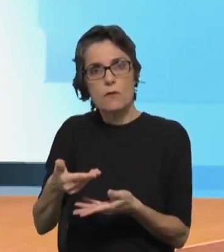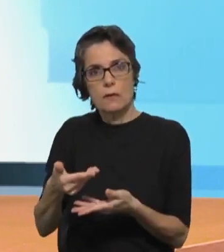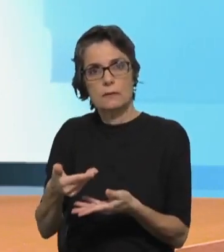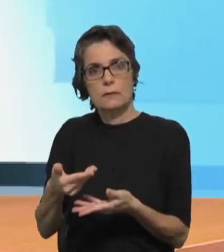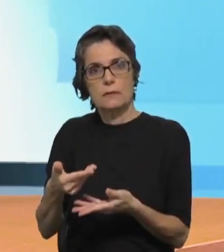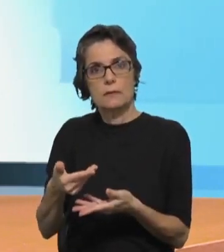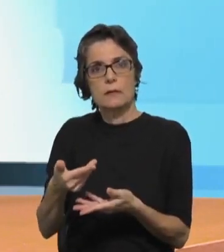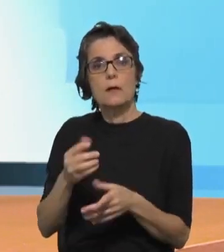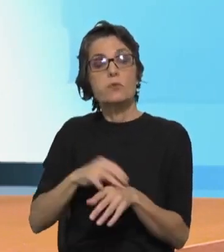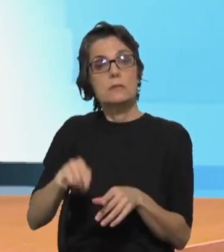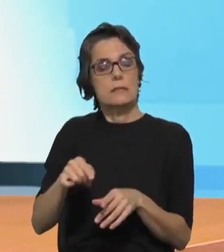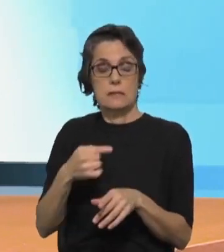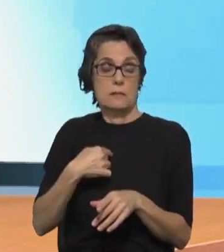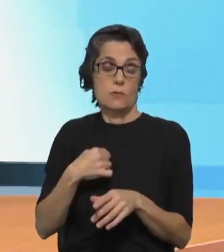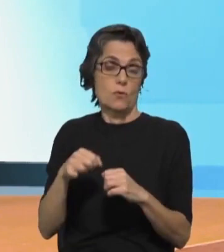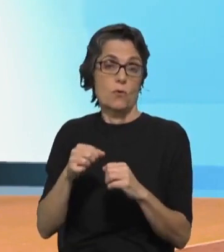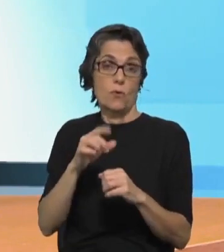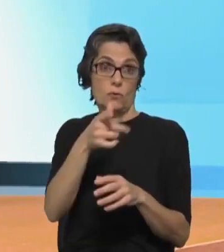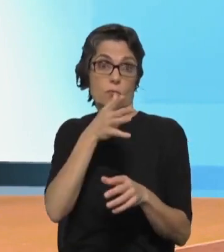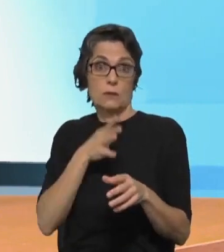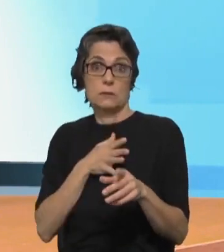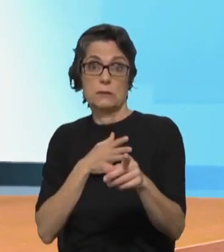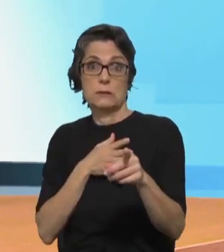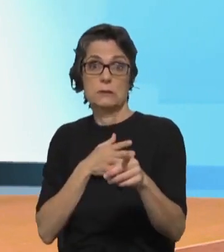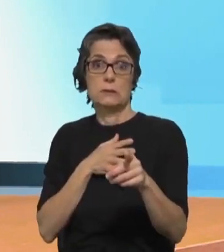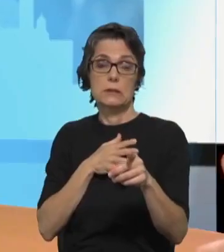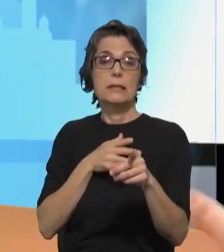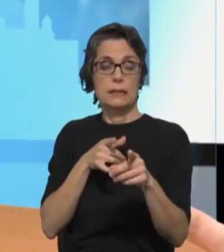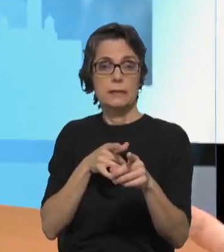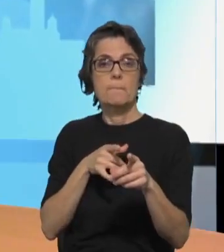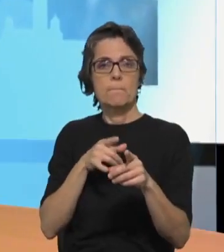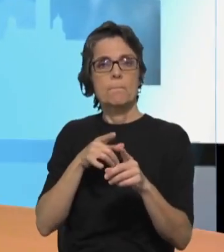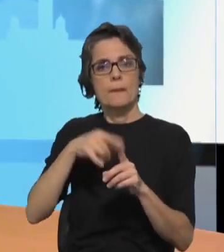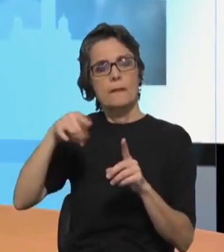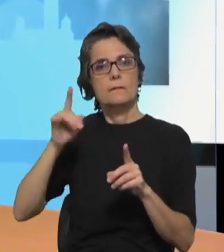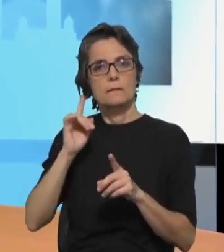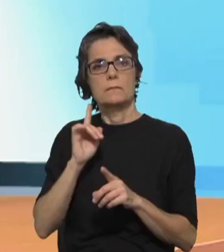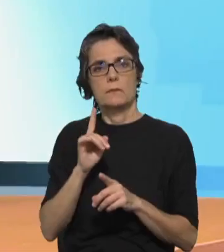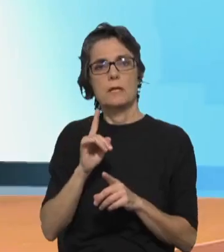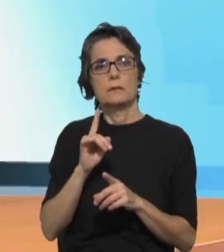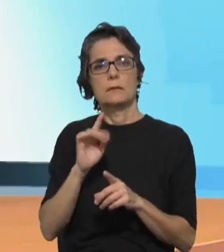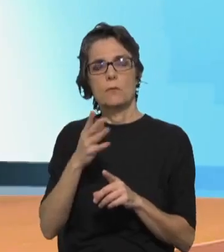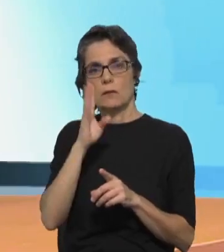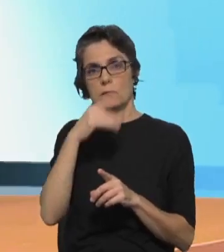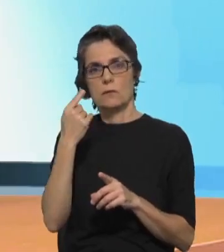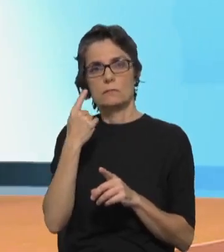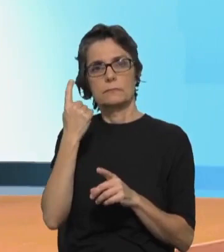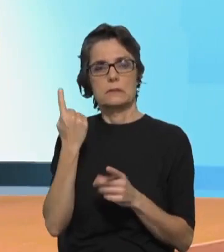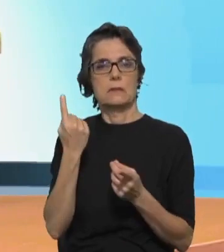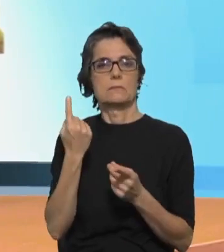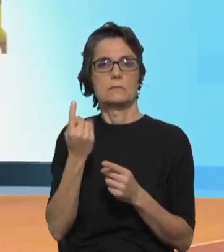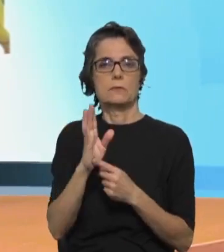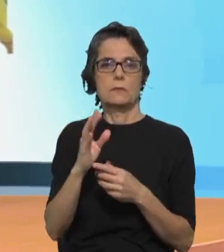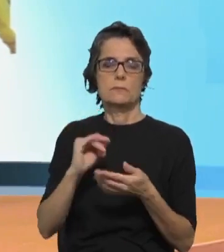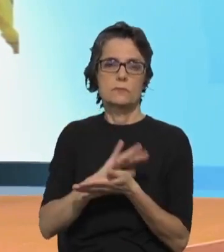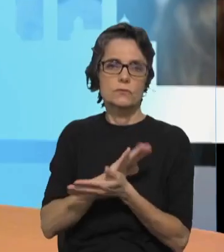isso não podia estar mais de acordo com a sua afirmação de que essa é uma variável que é muito importante ter em conta quando pensamos, por exemplo, o